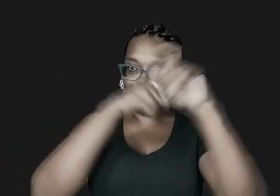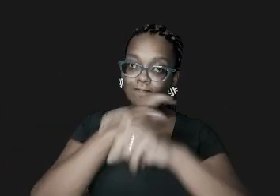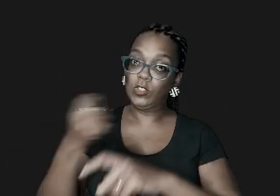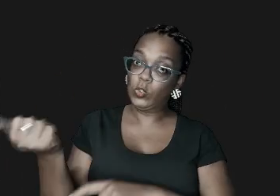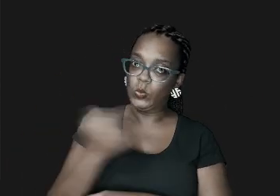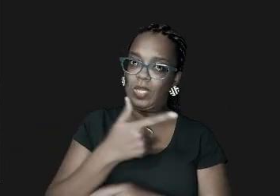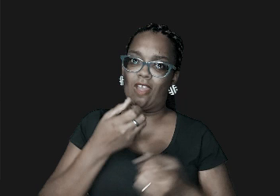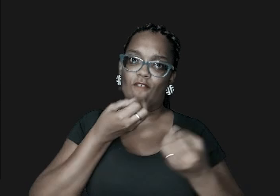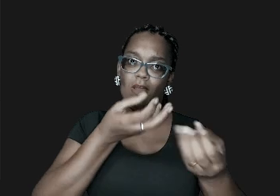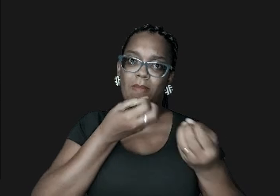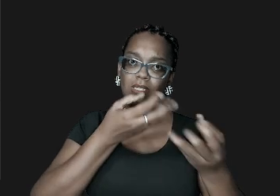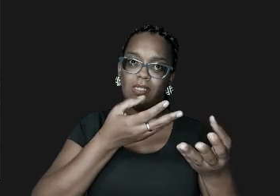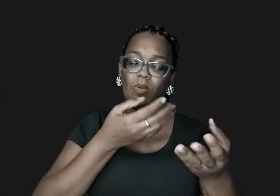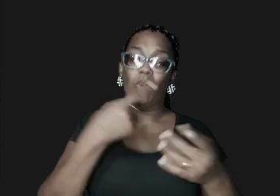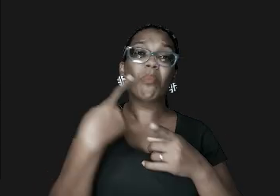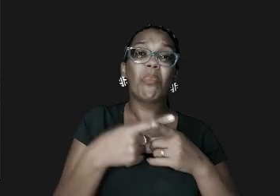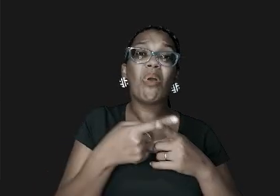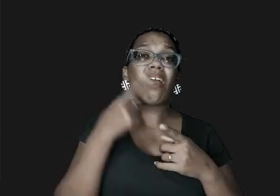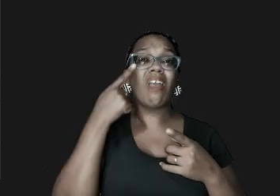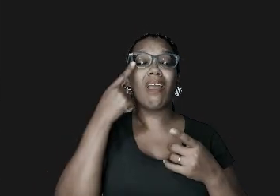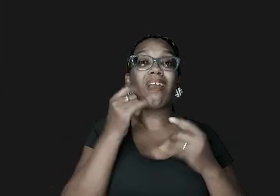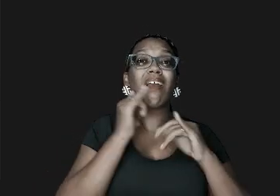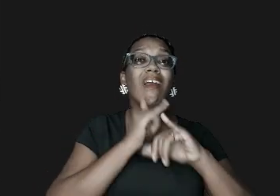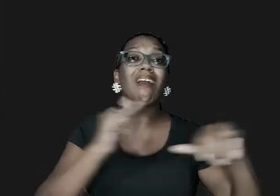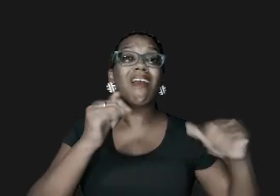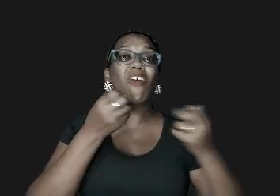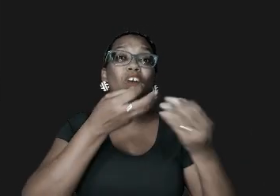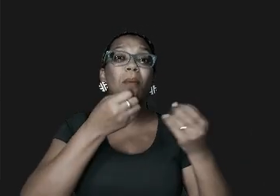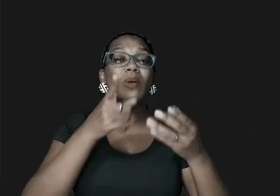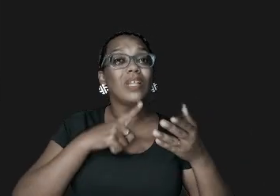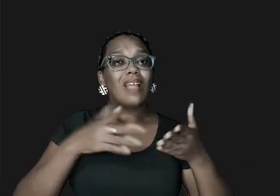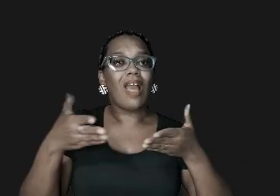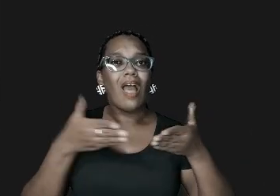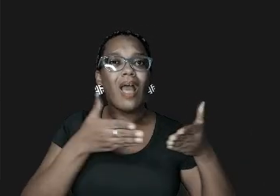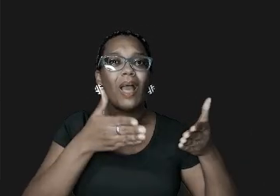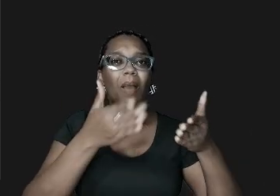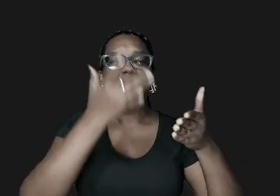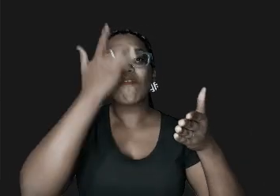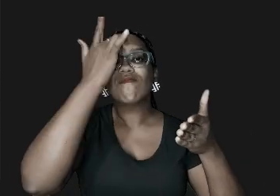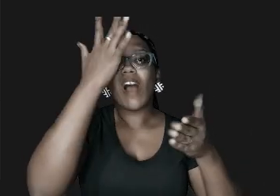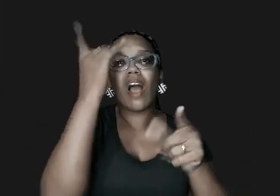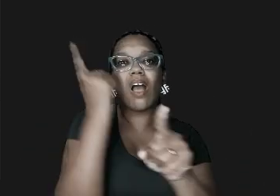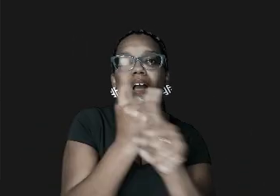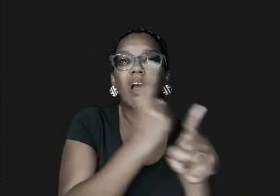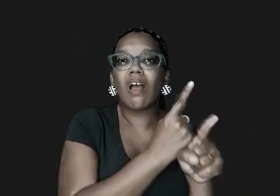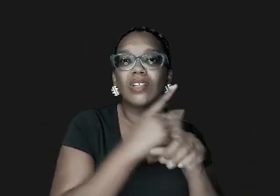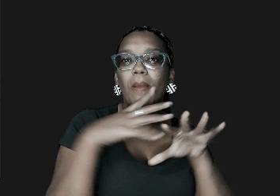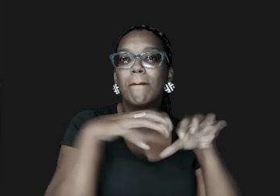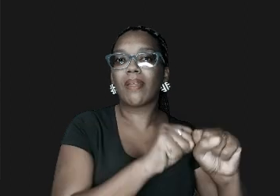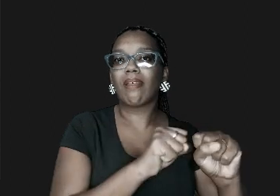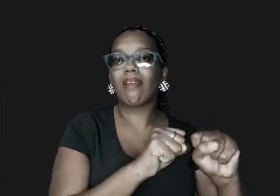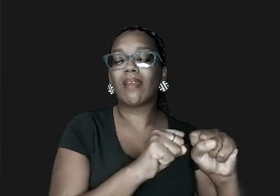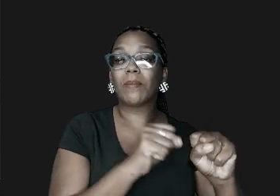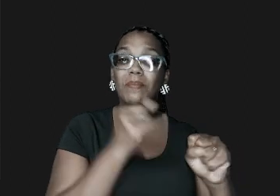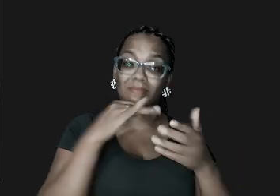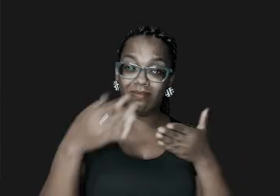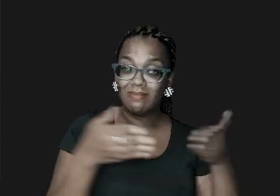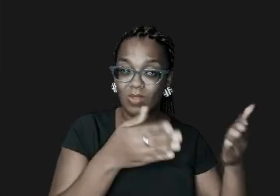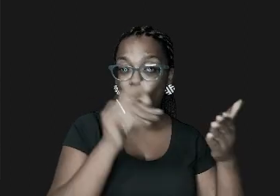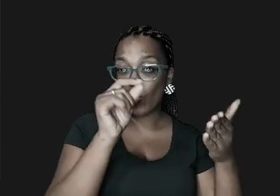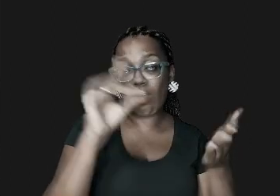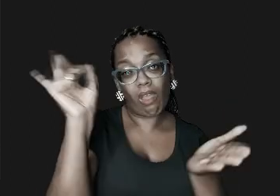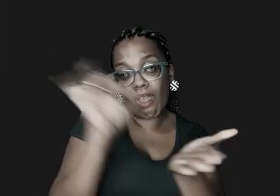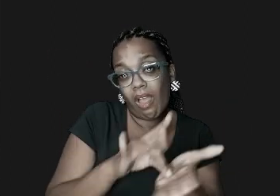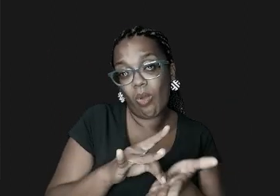ouso dizer que ela é mais difícil que a informação porque a informação ela tem um caminho mais fácil